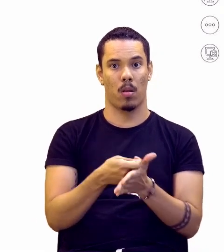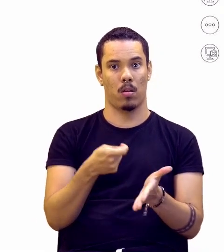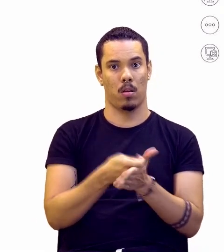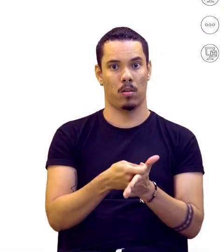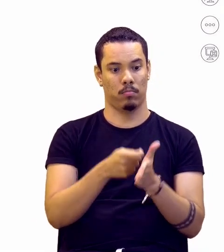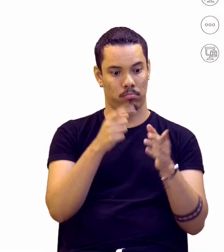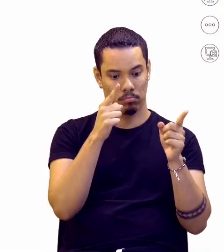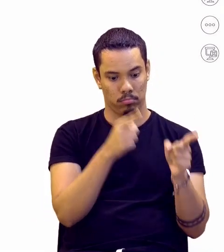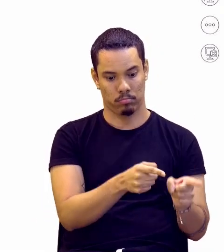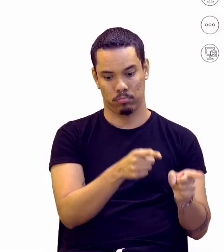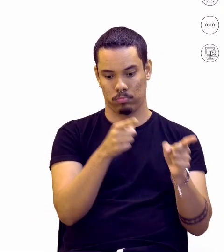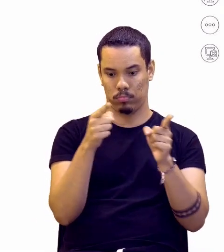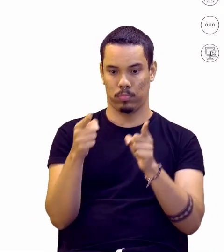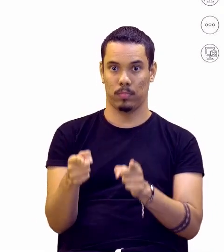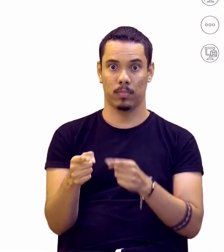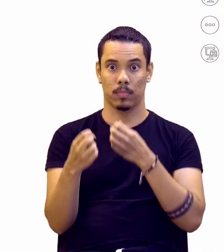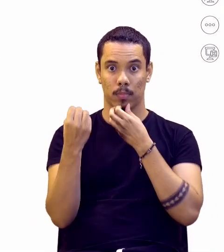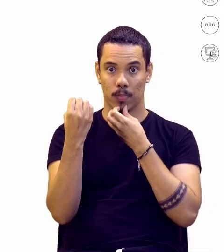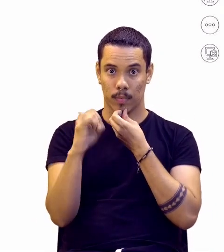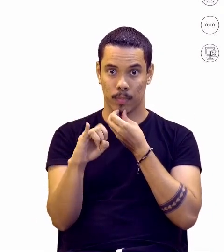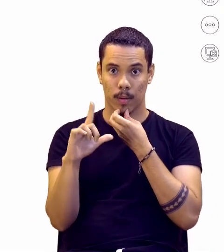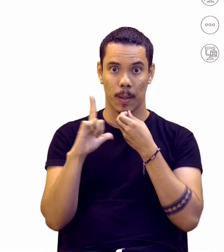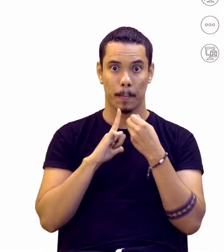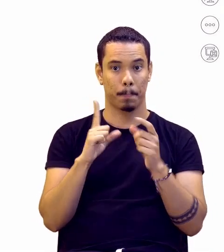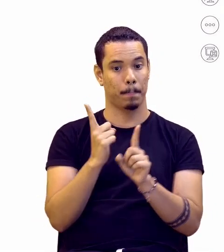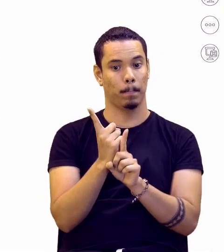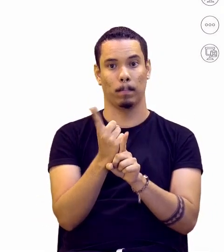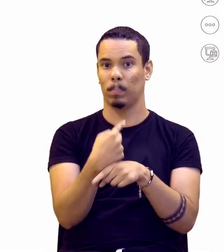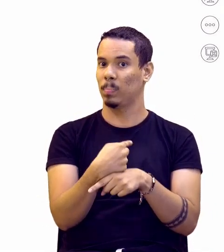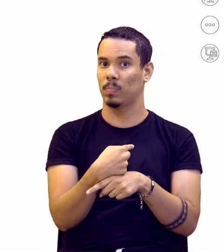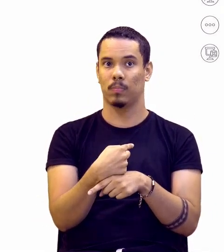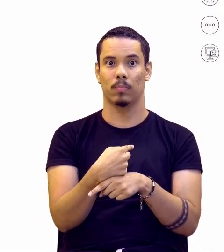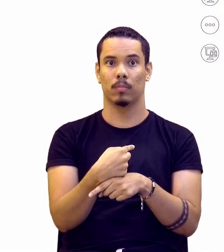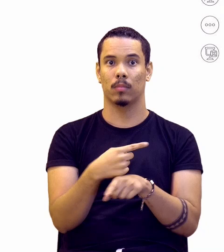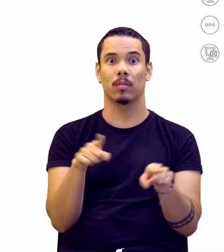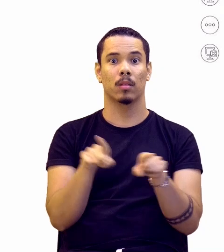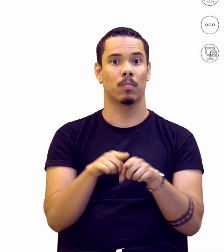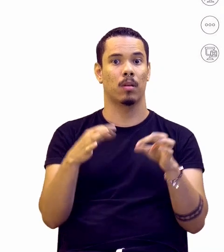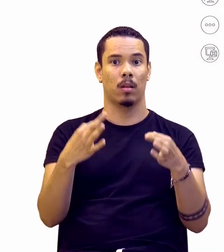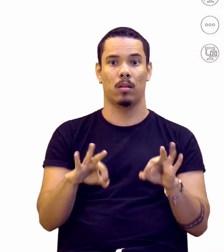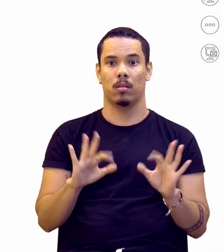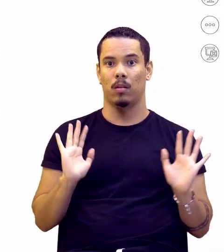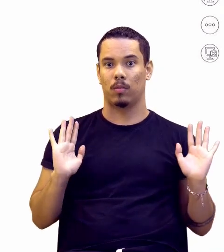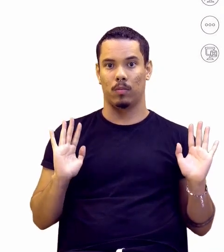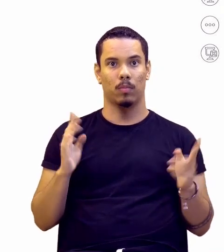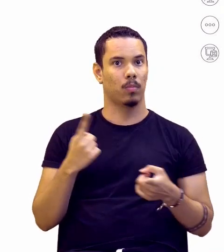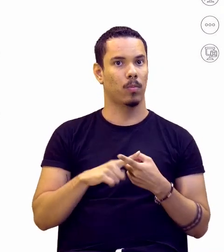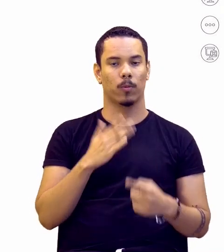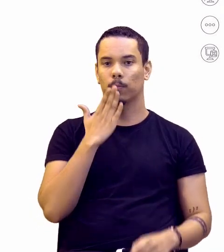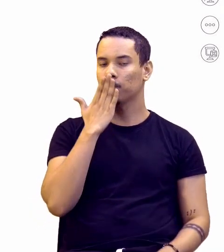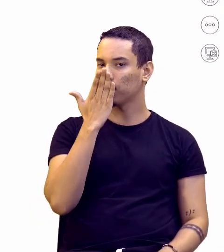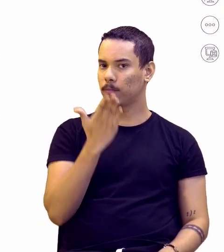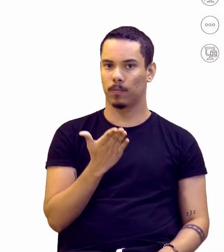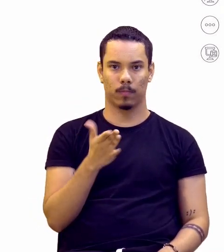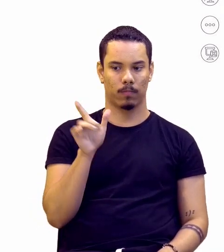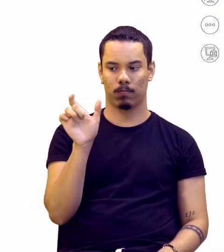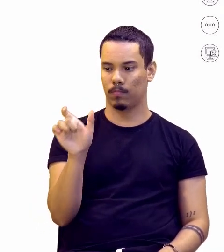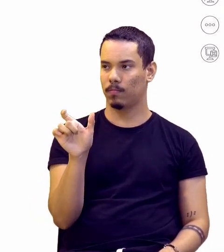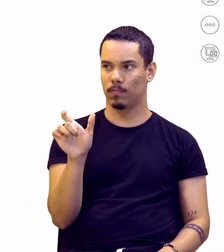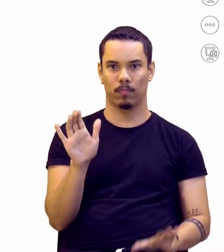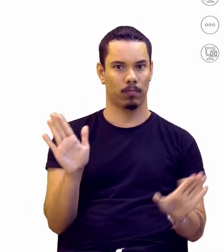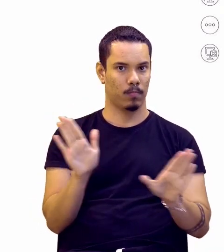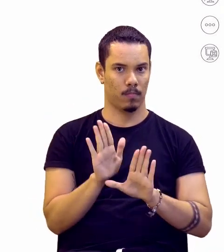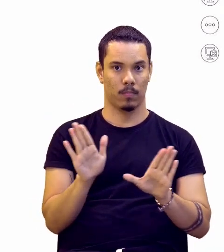sequência. Sim, sim. Se viesse aqui ao contrário, também estaria certo. Sim. Não é isso? Com certeza. Não tem a palavra